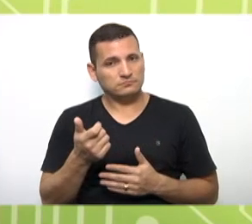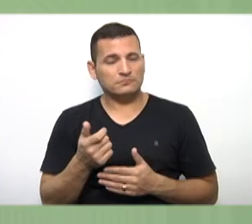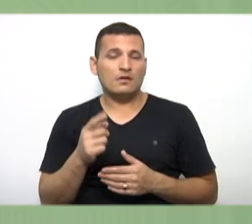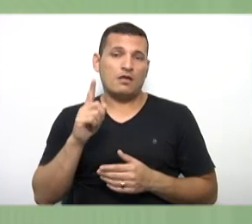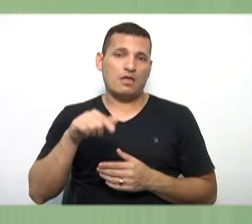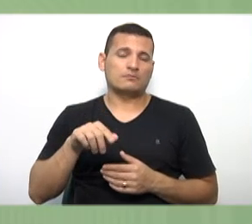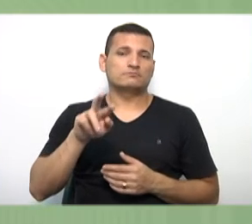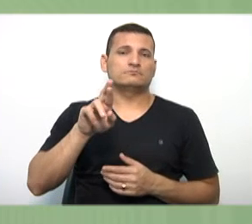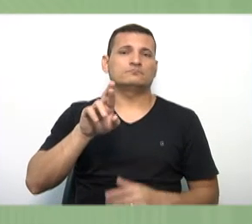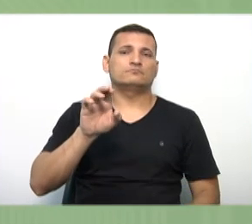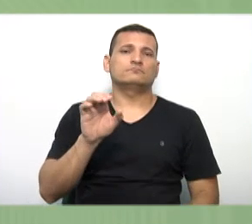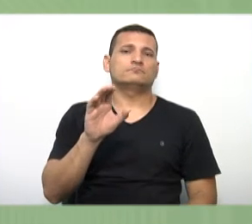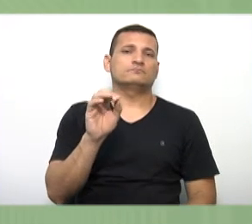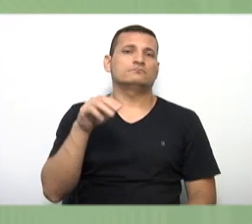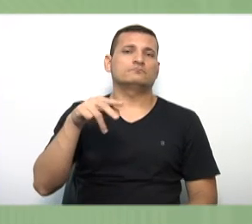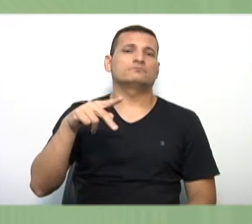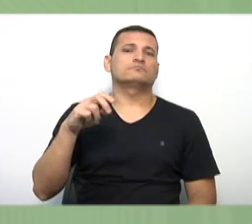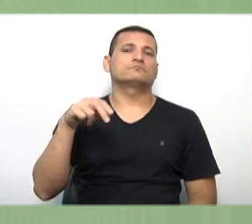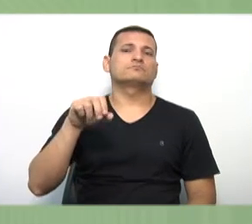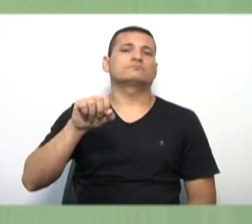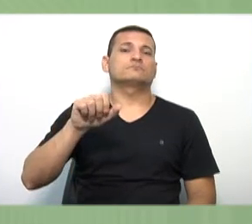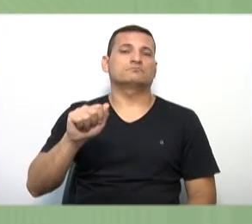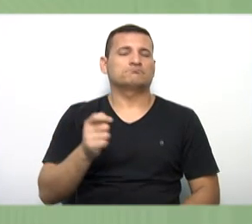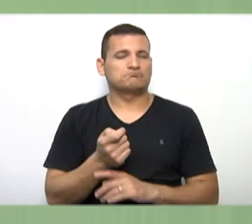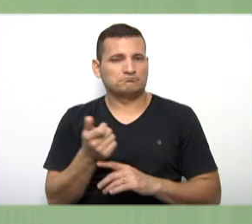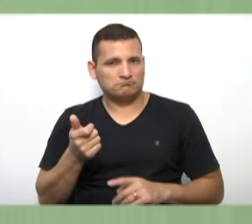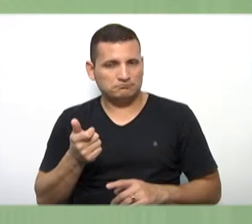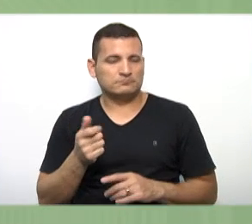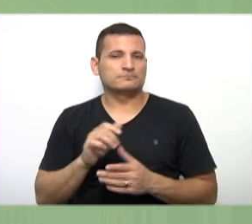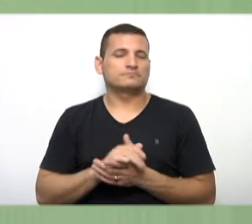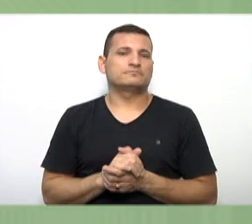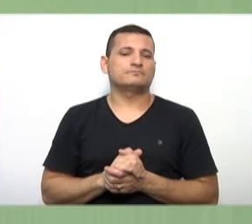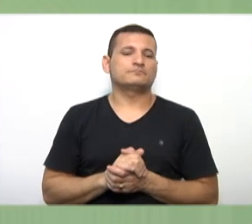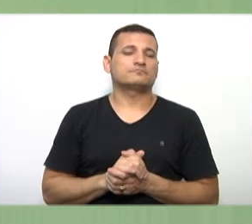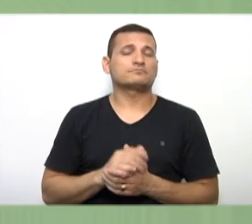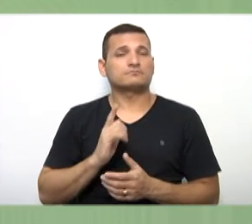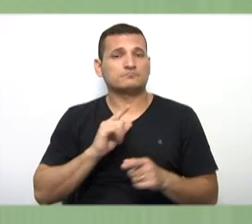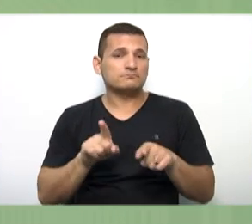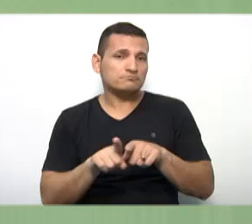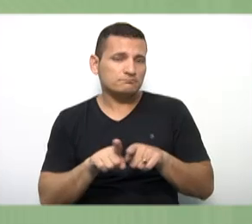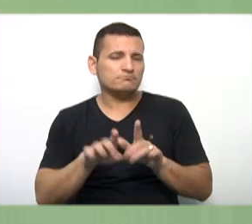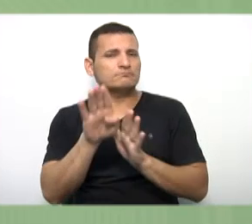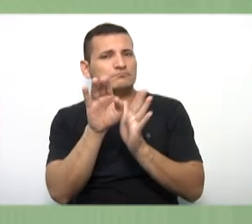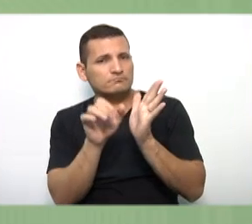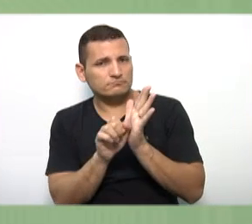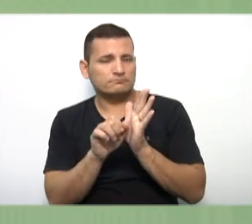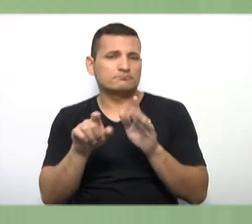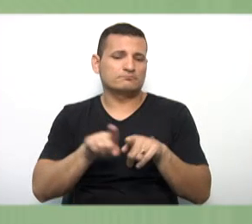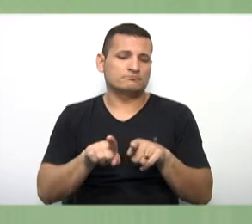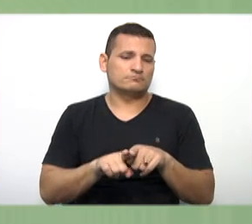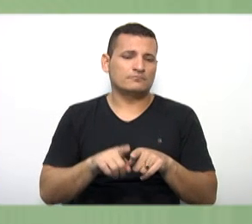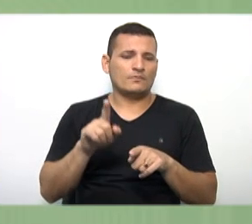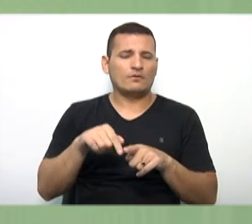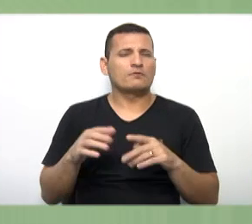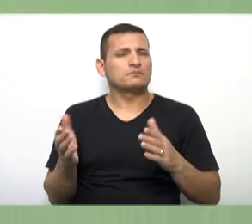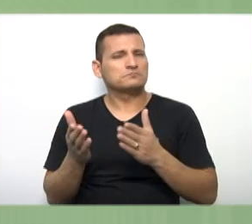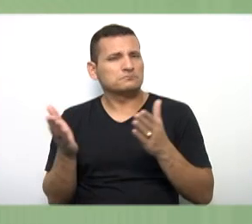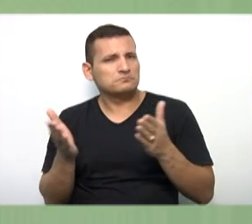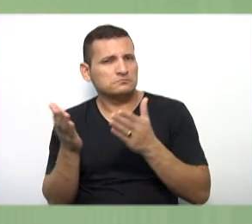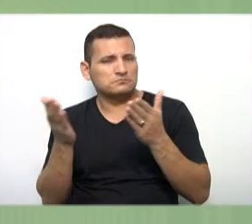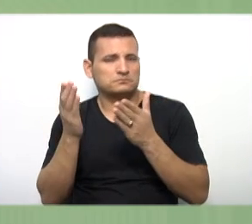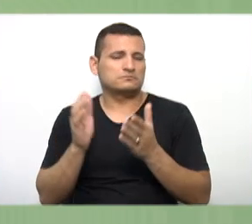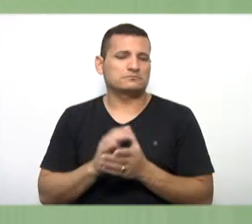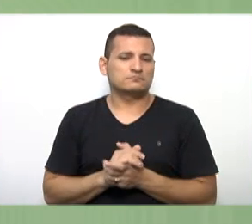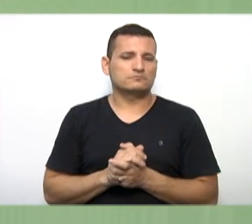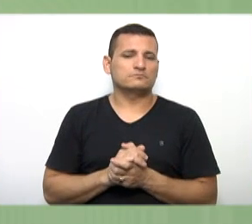uma recompensa material. Mas existem também as recompensas simbólicas, são incentivos não tangíveis. O que